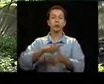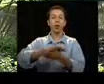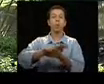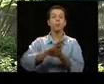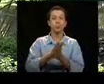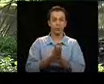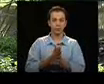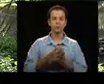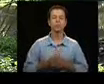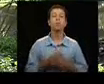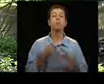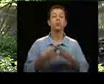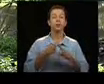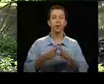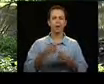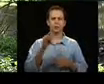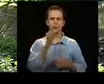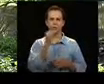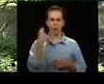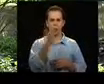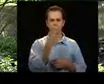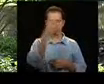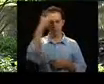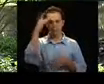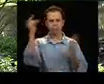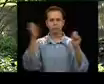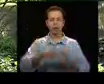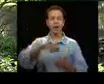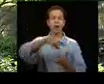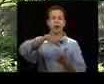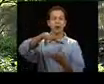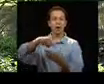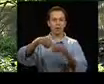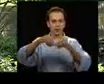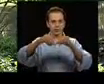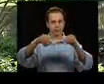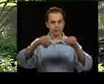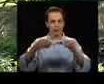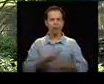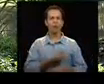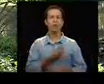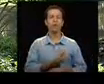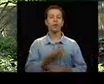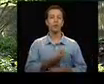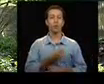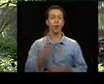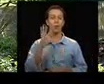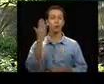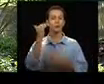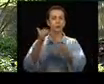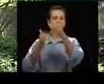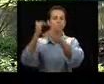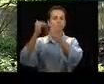pedagogia do oprimido. Por quê? Se a gente considera a Terra como um ser vivo e em